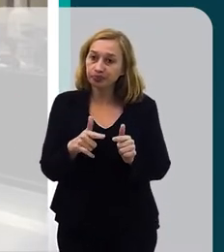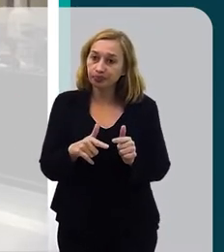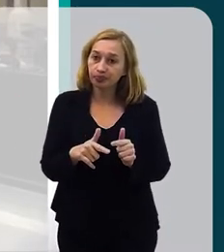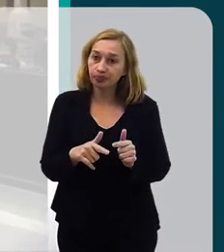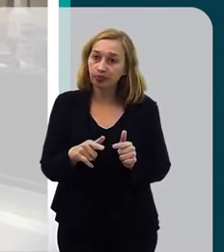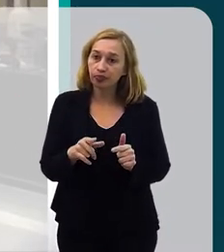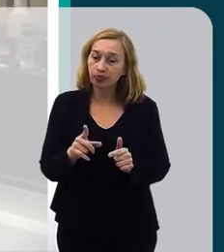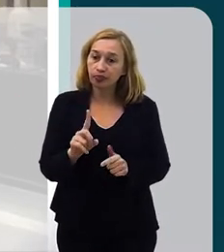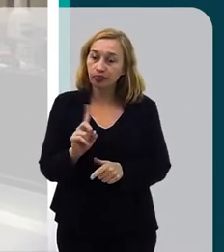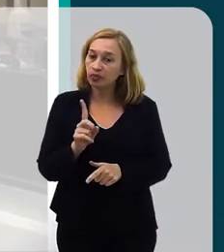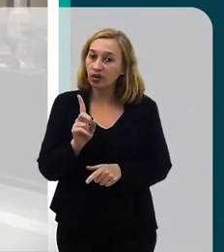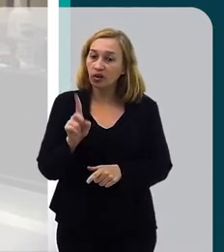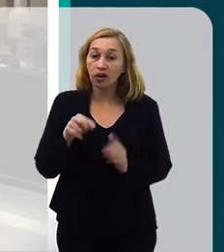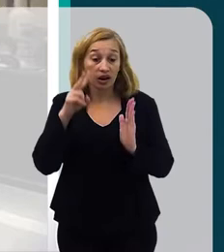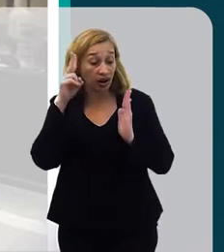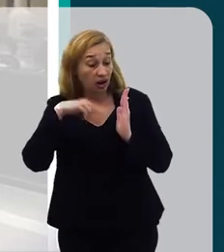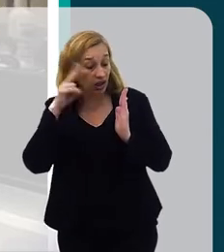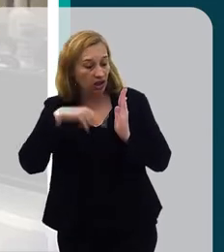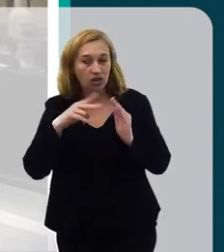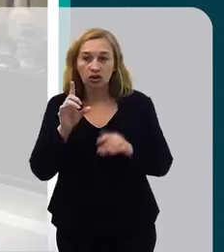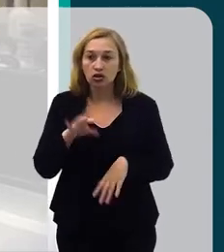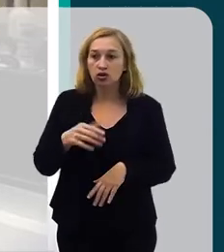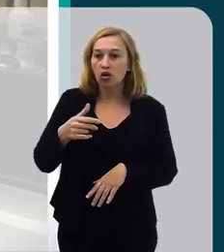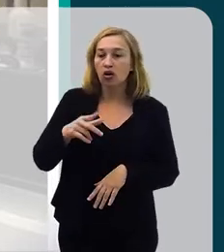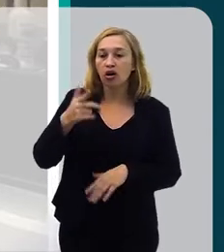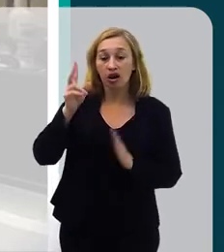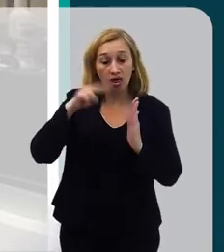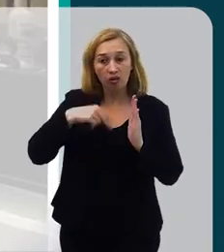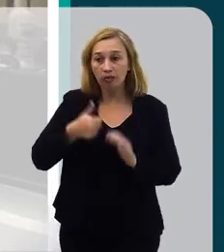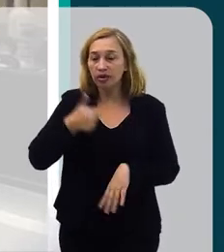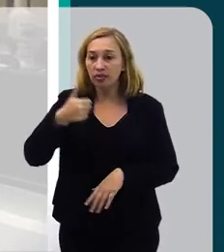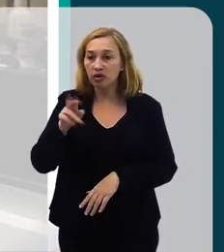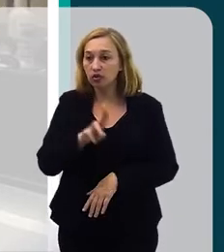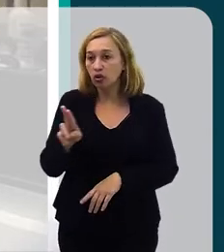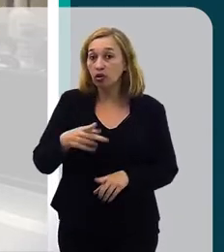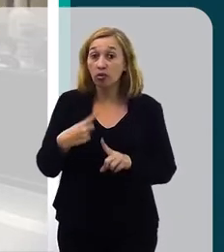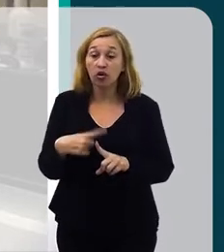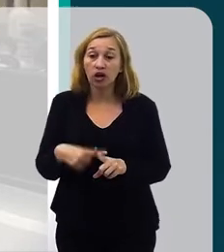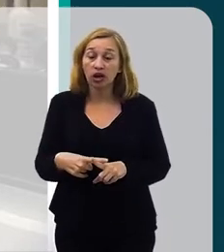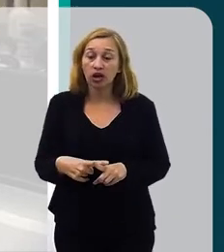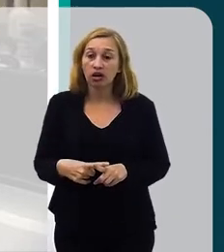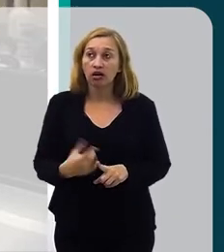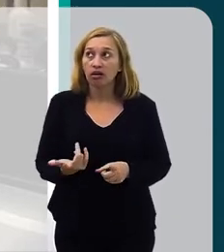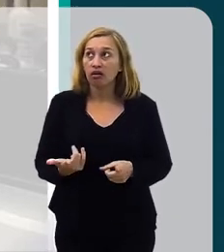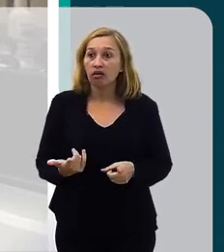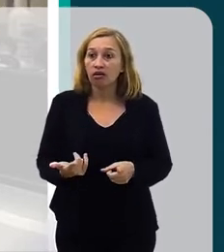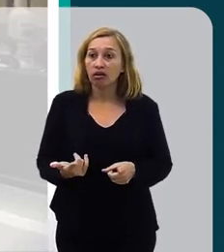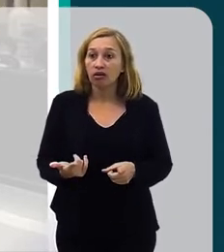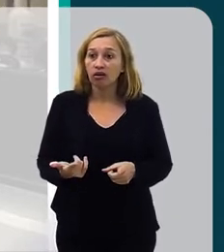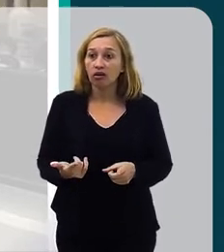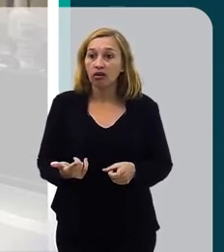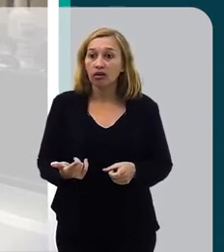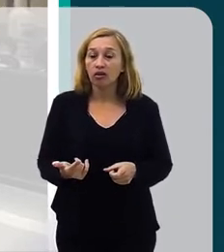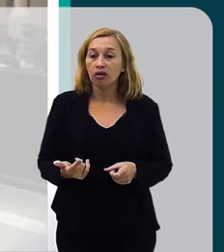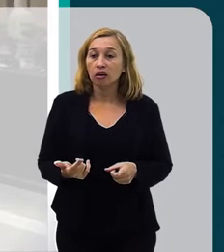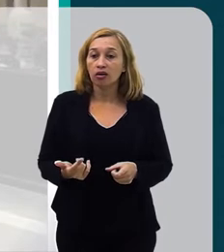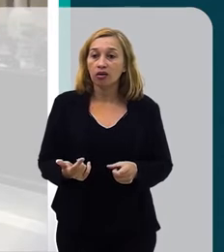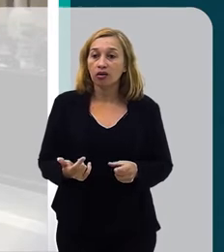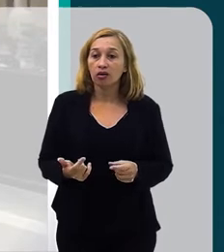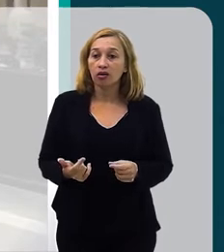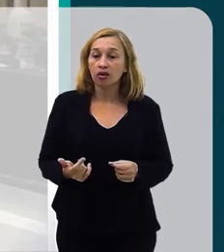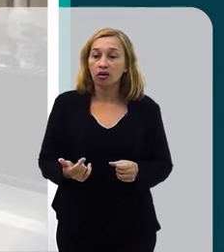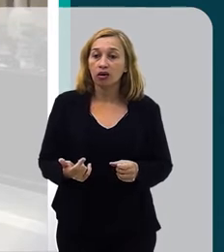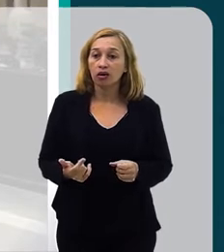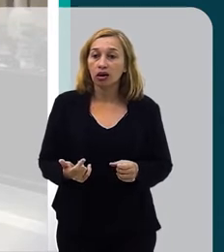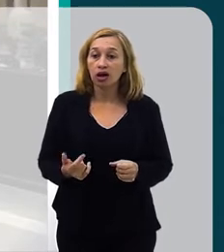acontecia esse problema de que não era lido, porque liam o primeiro nome, até também porque